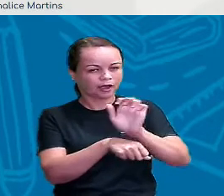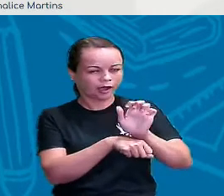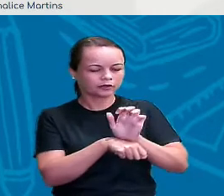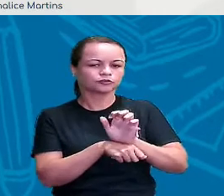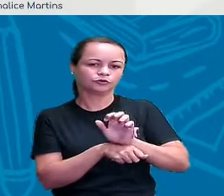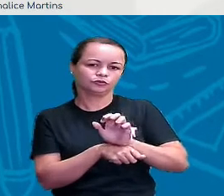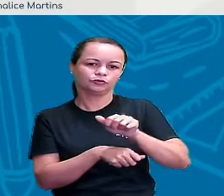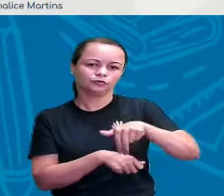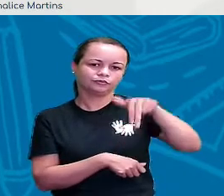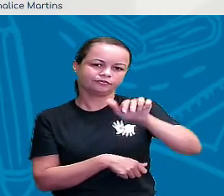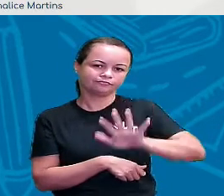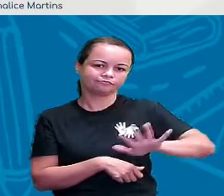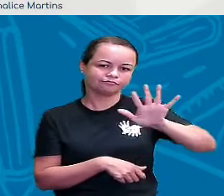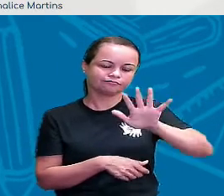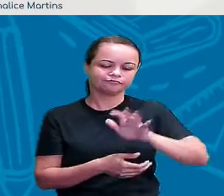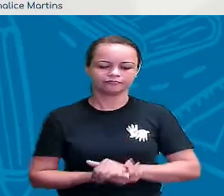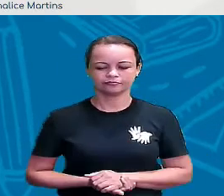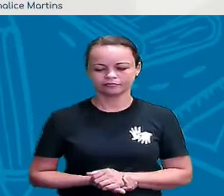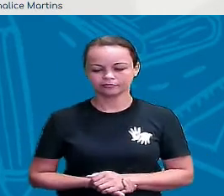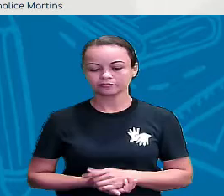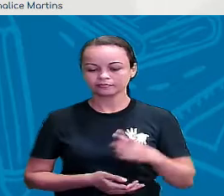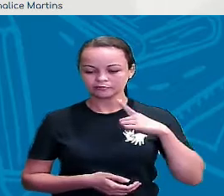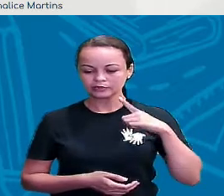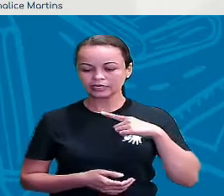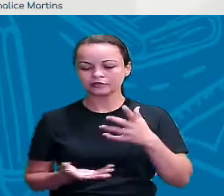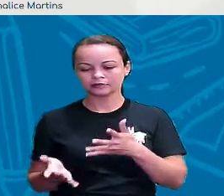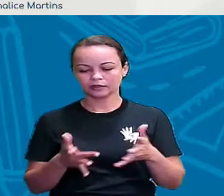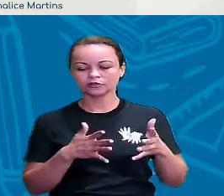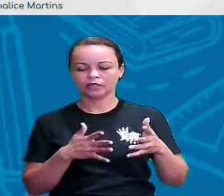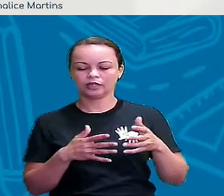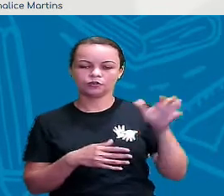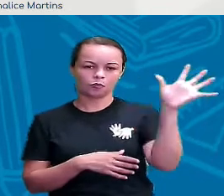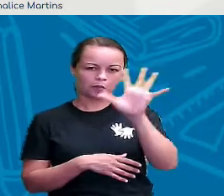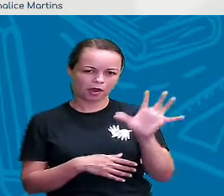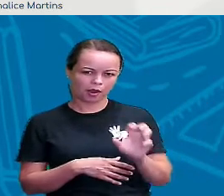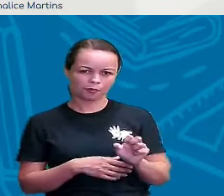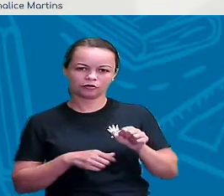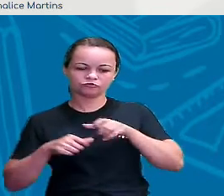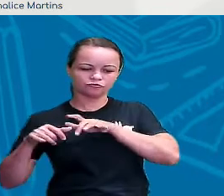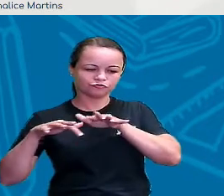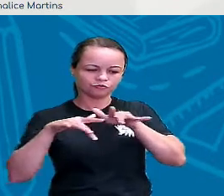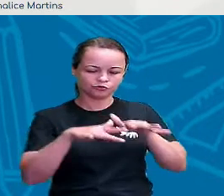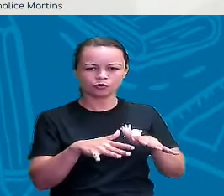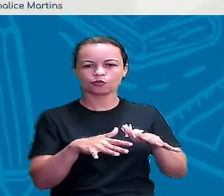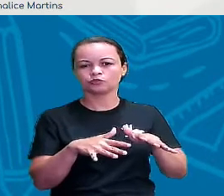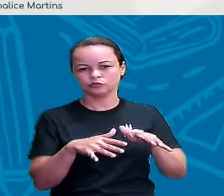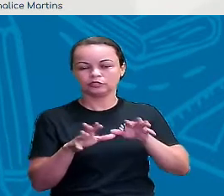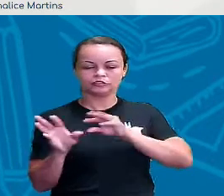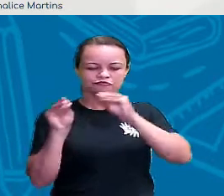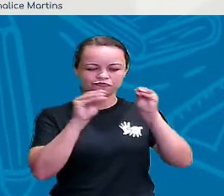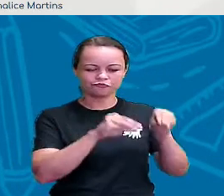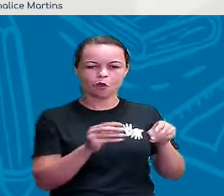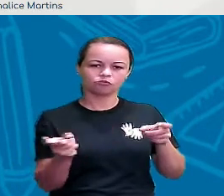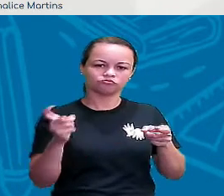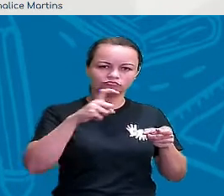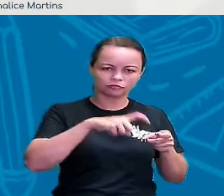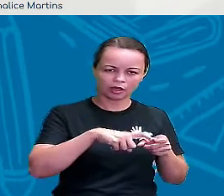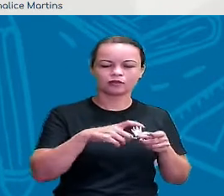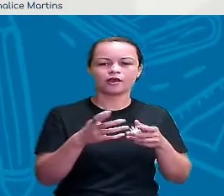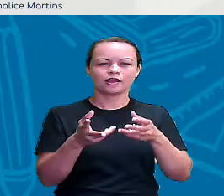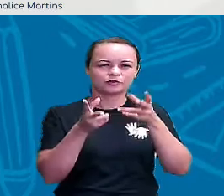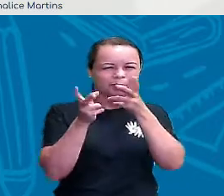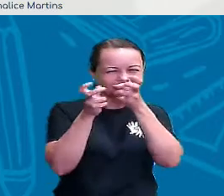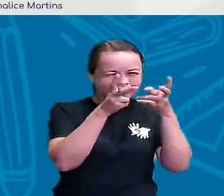Aí aqui a gente tem o fluxo, né, o mapa do fluxo migratório, né, e a gente consegue perceber as pessoas retornando,